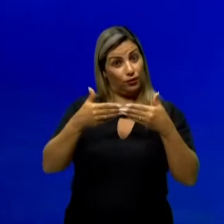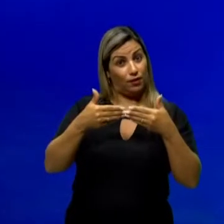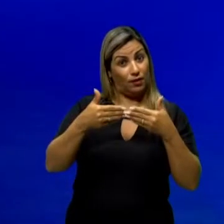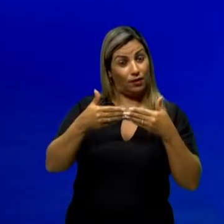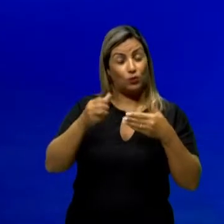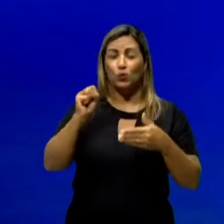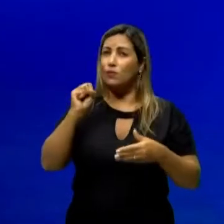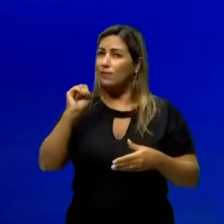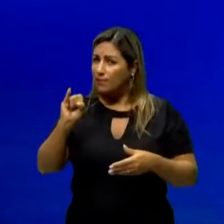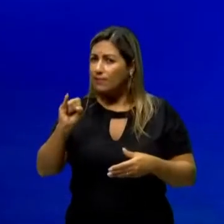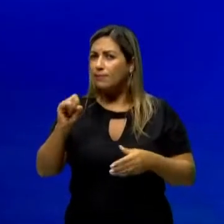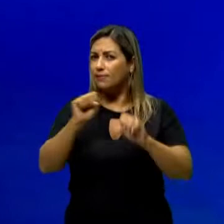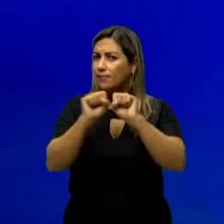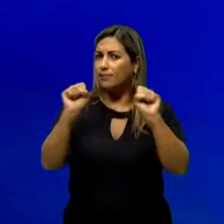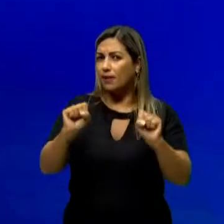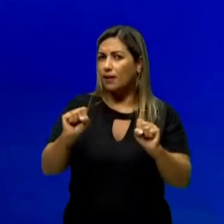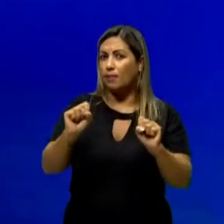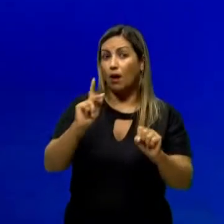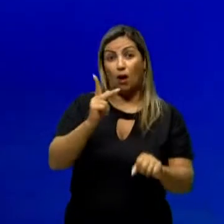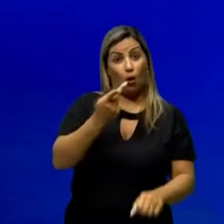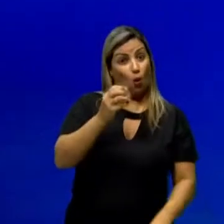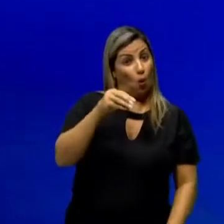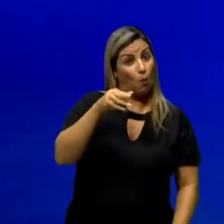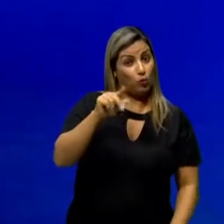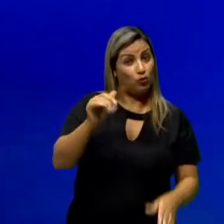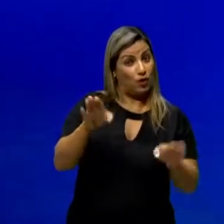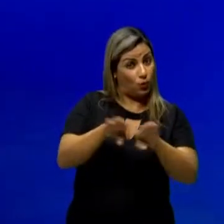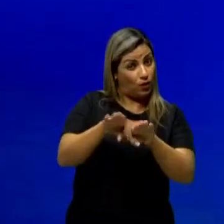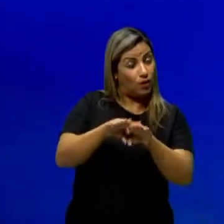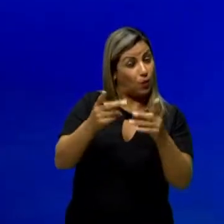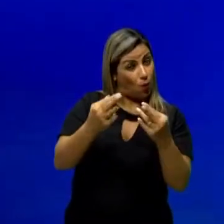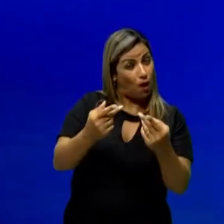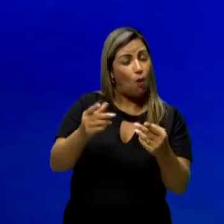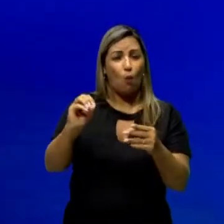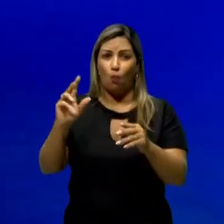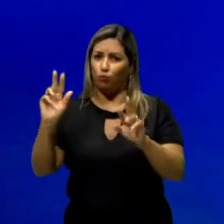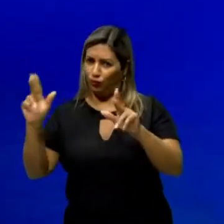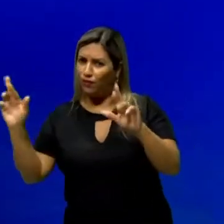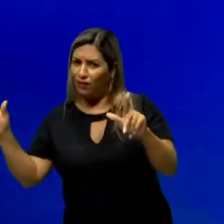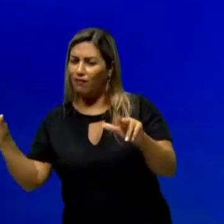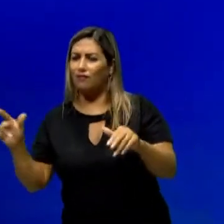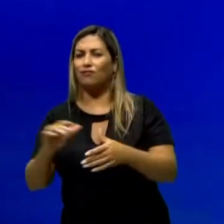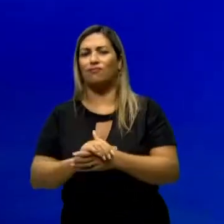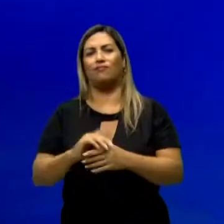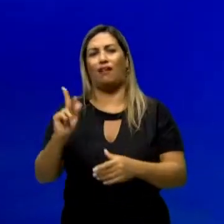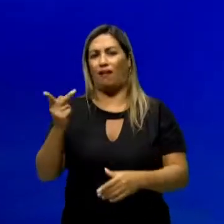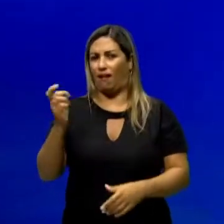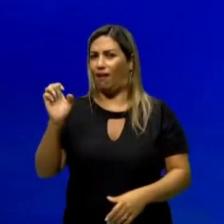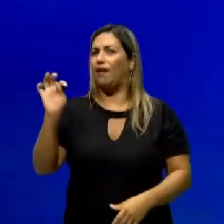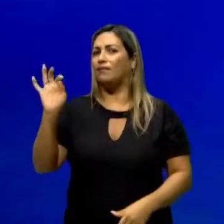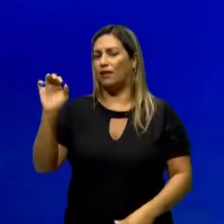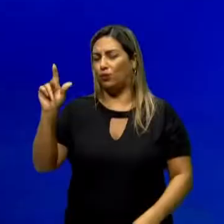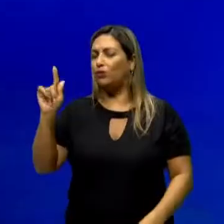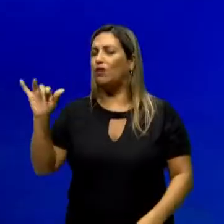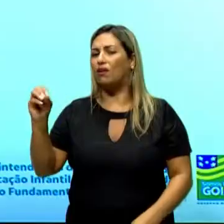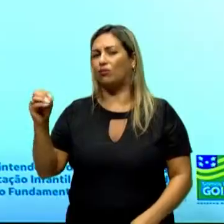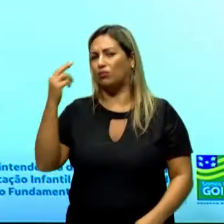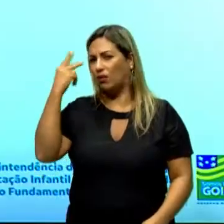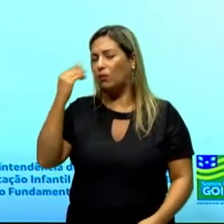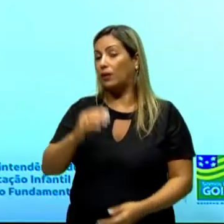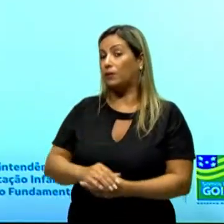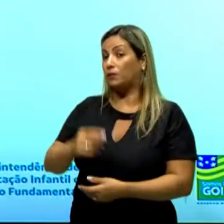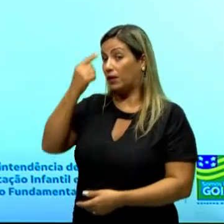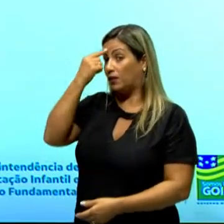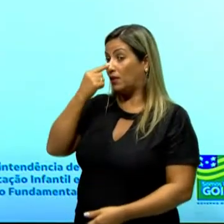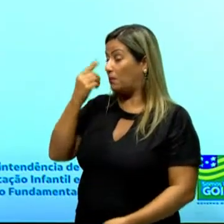e se é um sistema homogêneo ou heterogêneo. Bem tranquila a classificação, né? Vamos lá. Nessa imagem nós temos